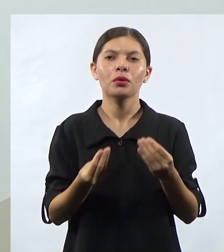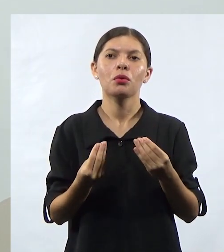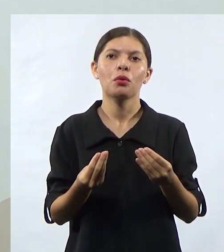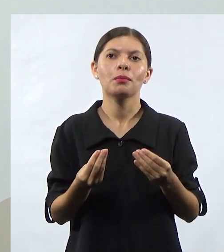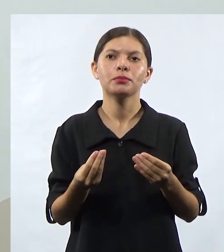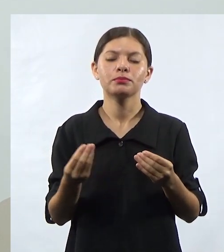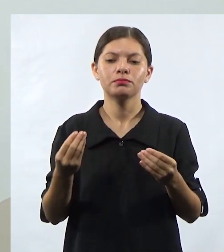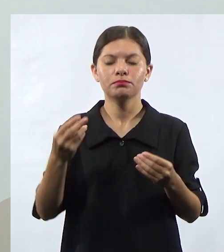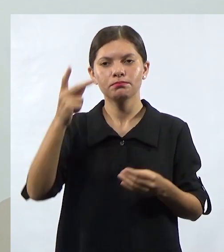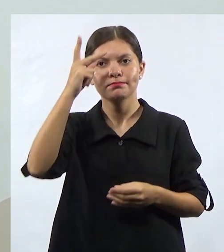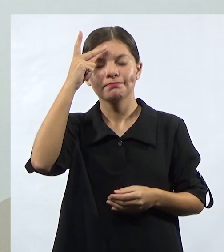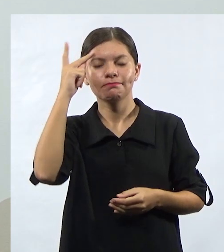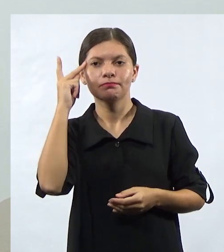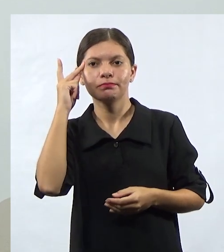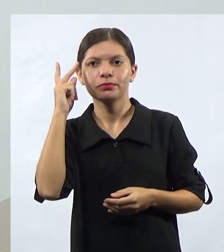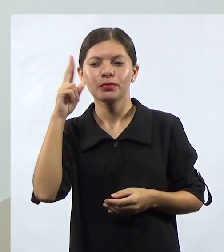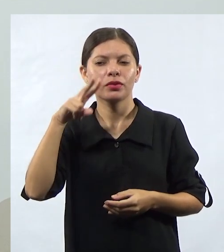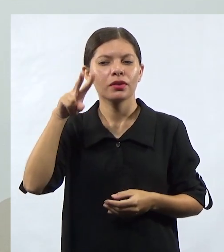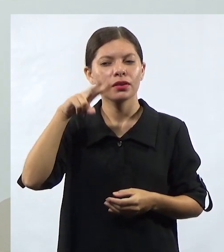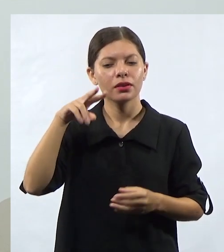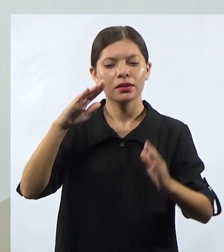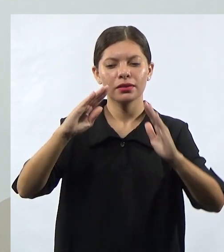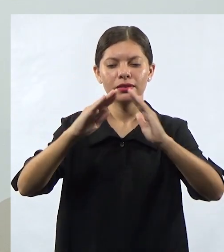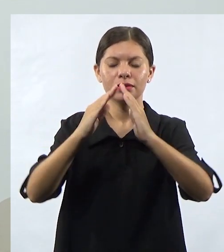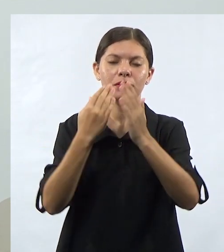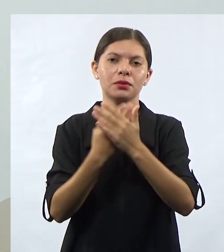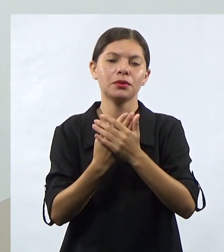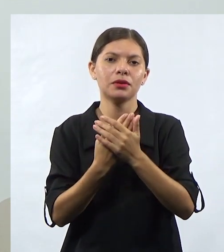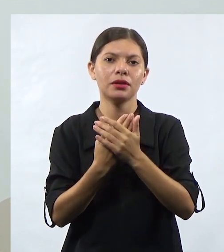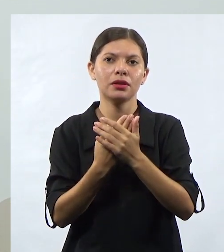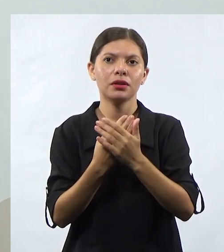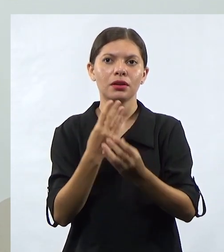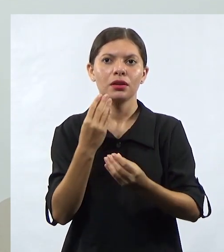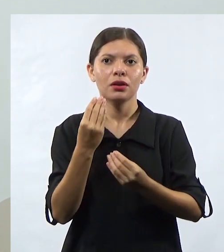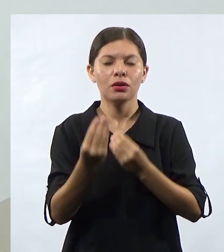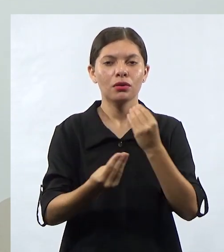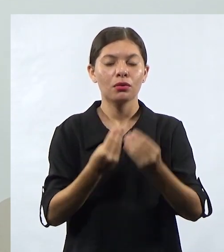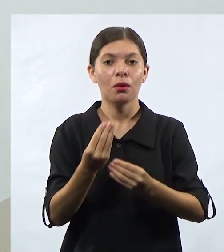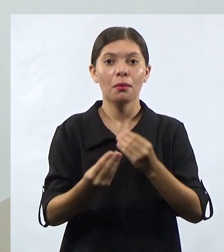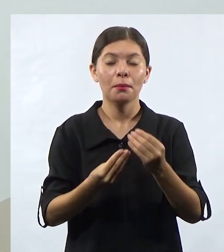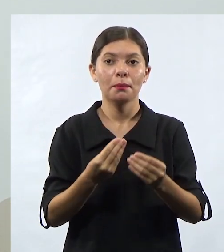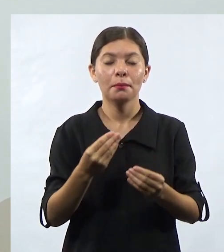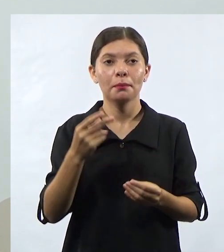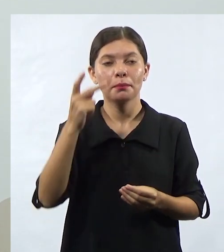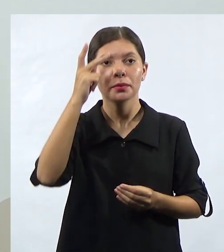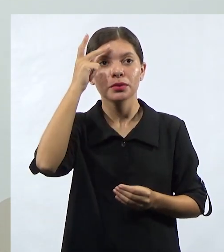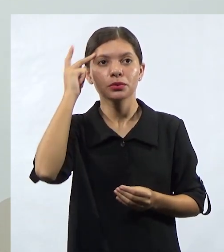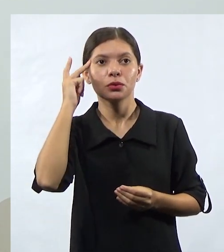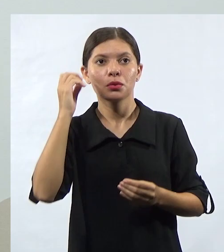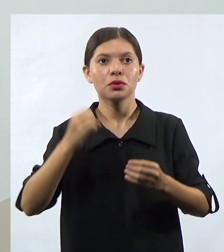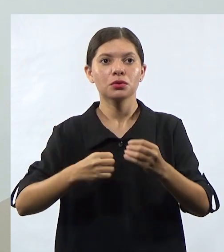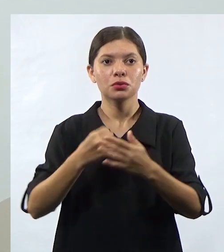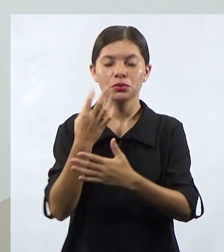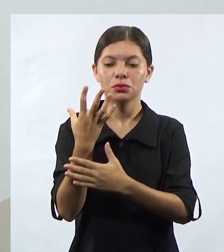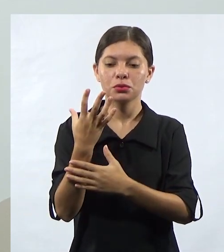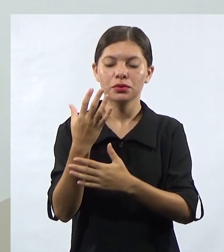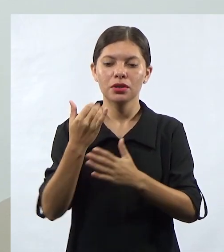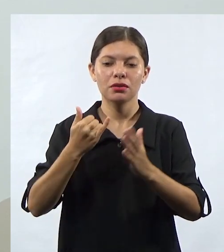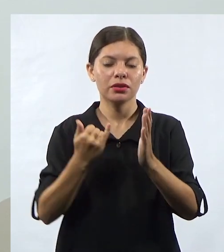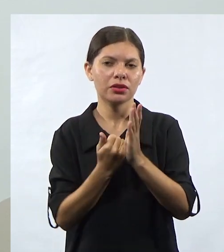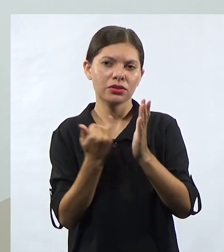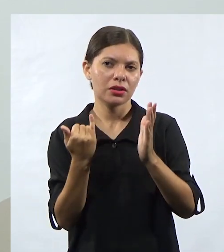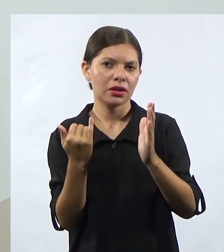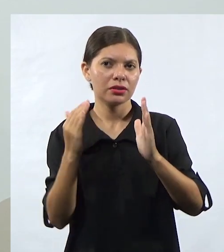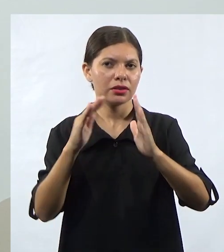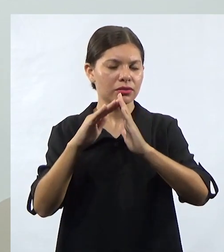pessoas veem a escola, ou como as pessoas construíram a identidade da escola, ou qual a importância que